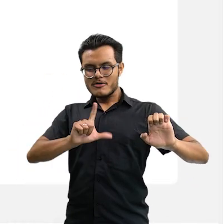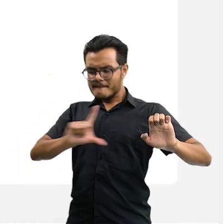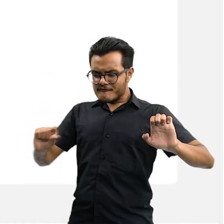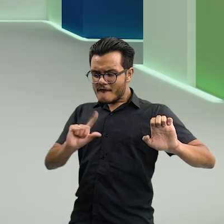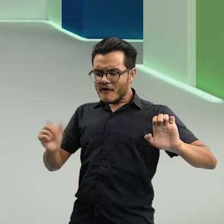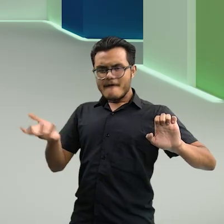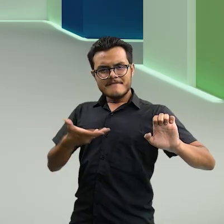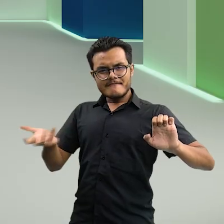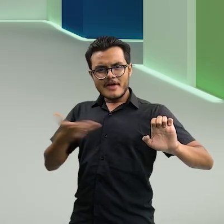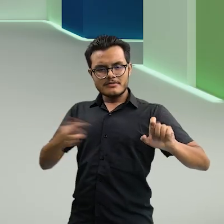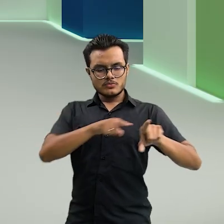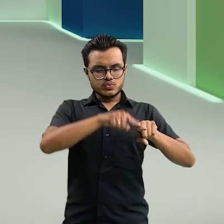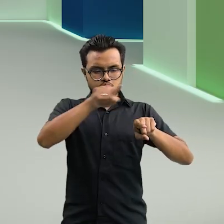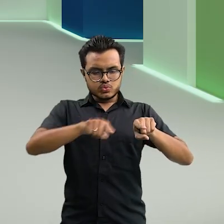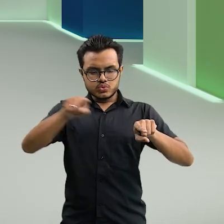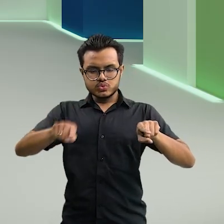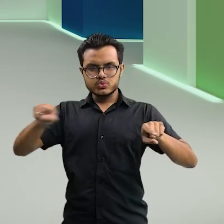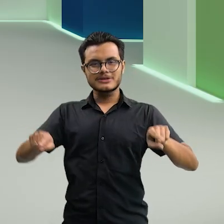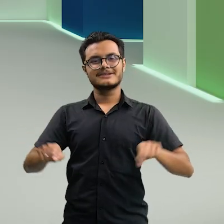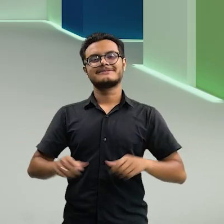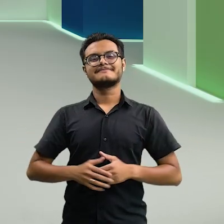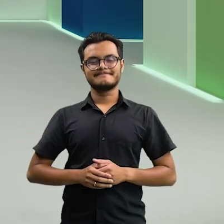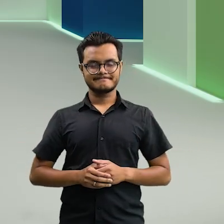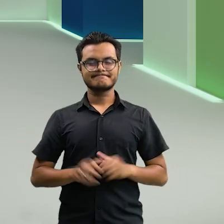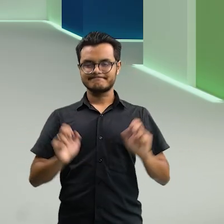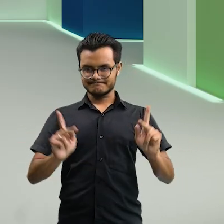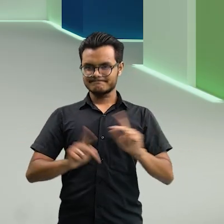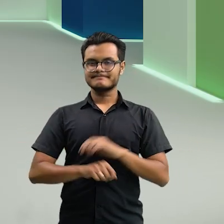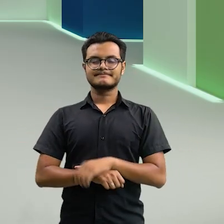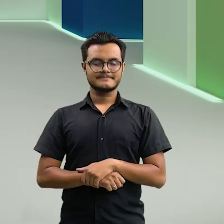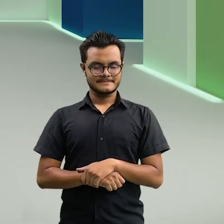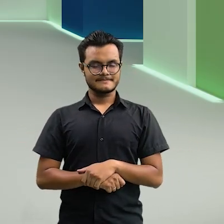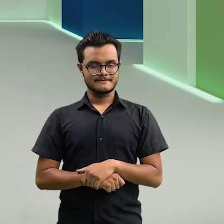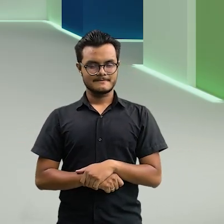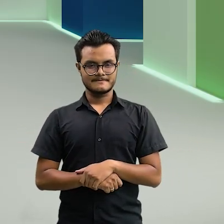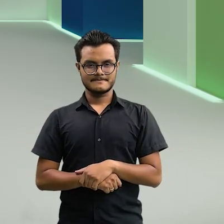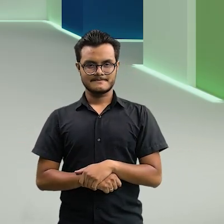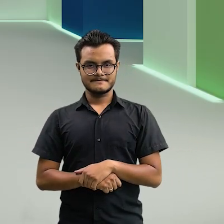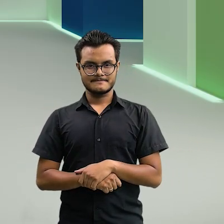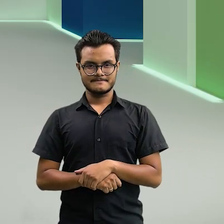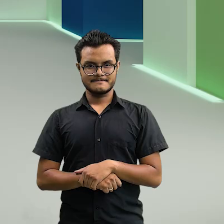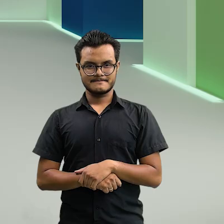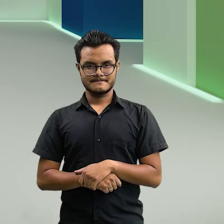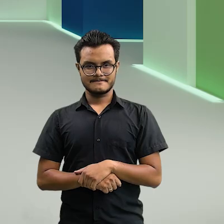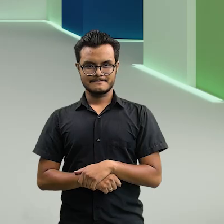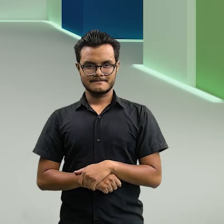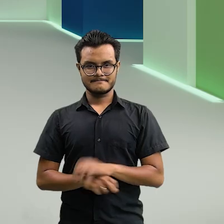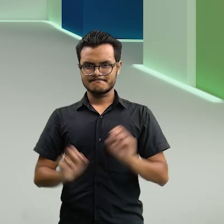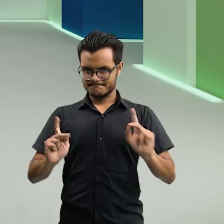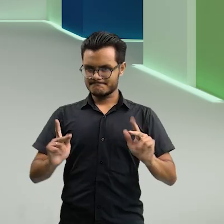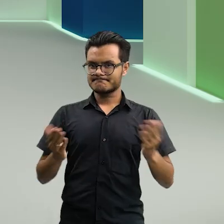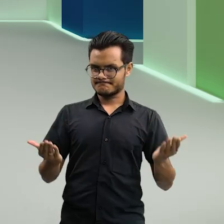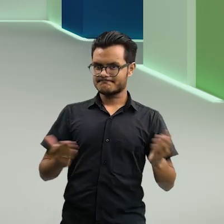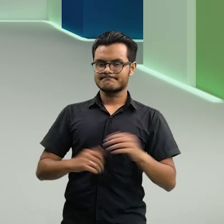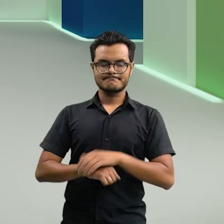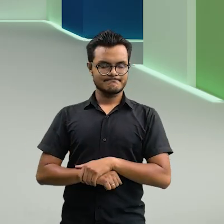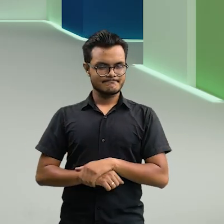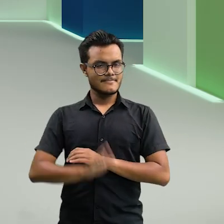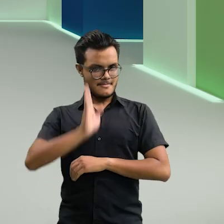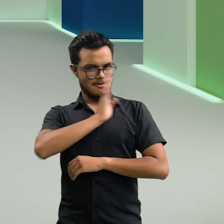de mielina é aumentar a velocidade da condução do impulso nervoso, fazendo com que ele ocorra